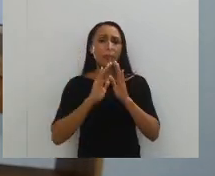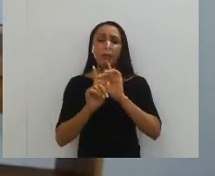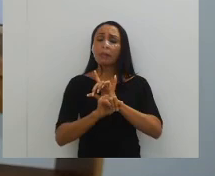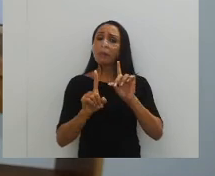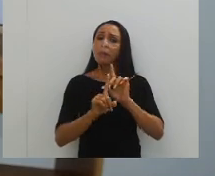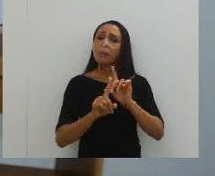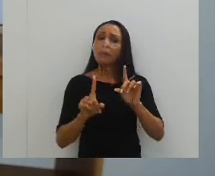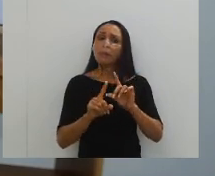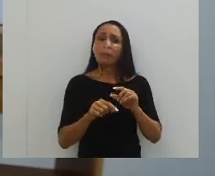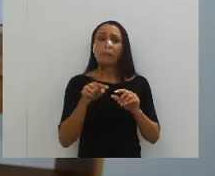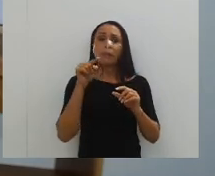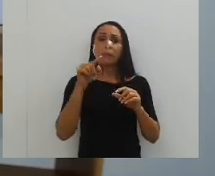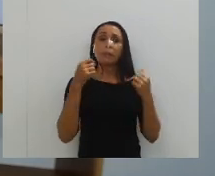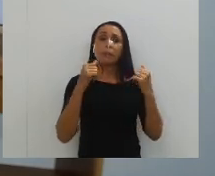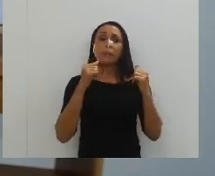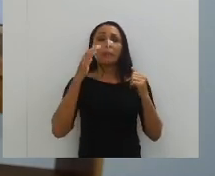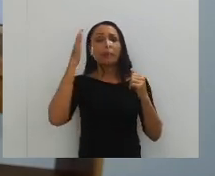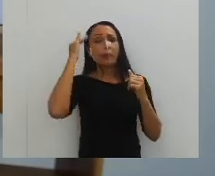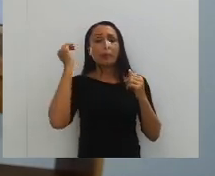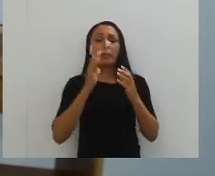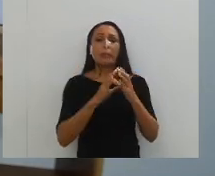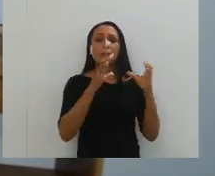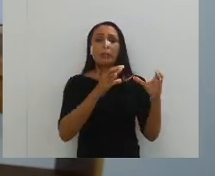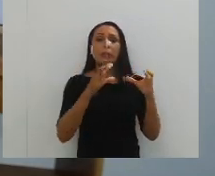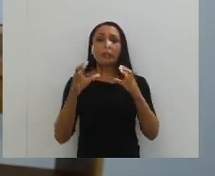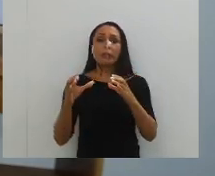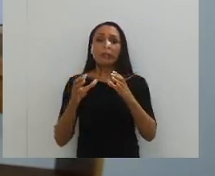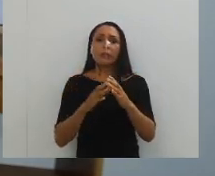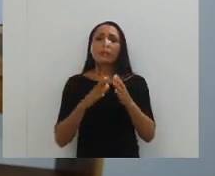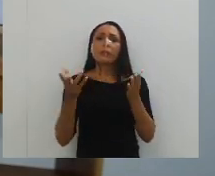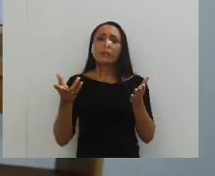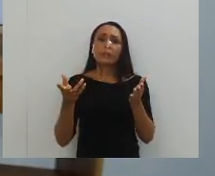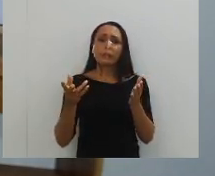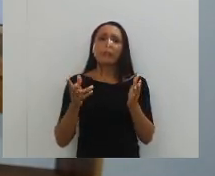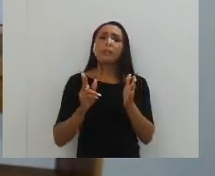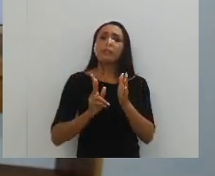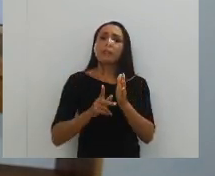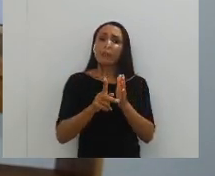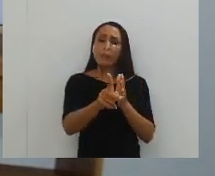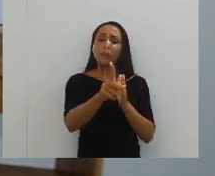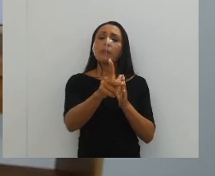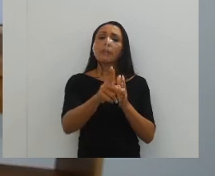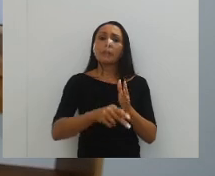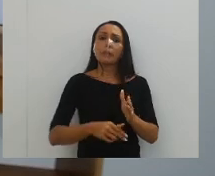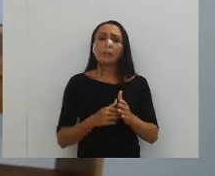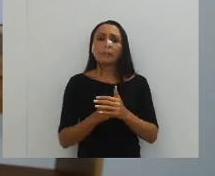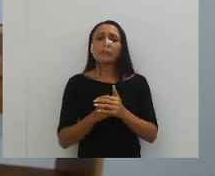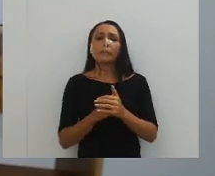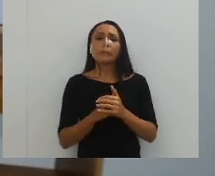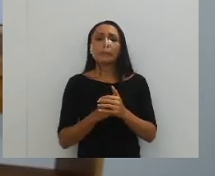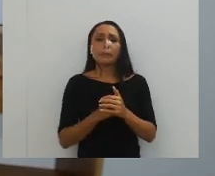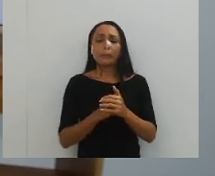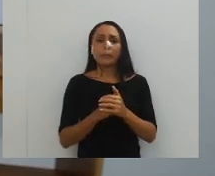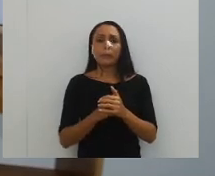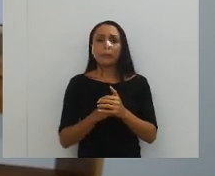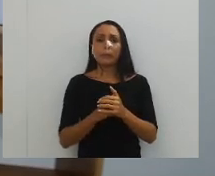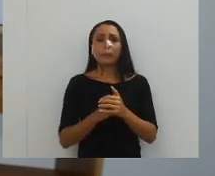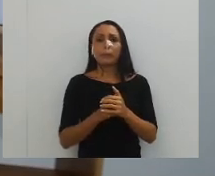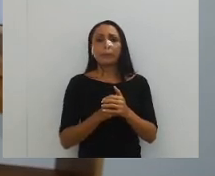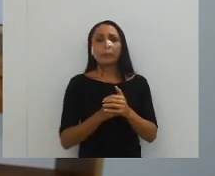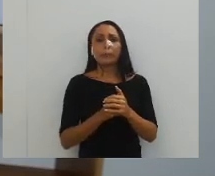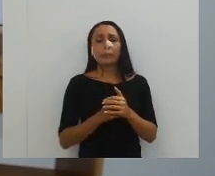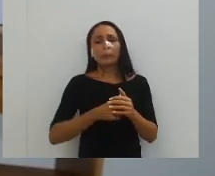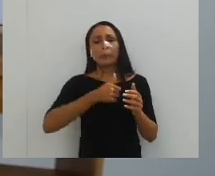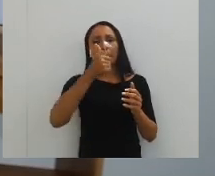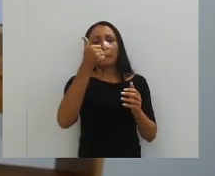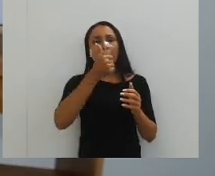não. Você vai ter que saber as categorias e a sequência. Olha para cá. Categorias taxonômicas, viu? Presta atenção.